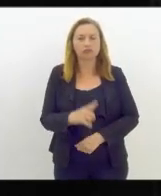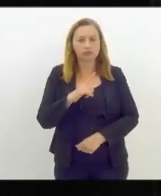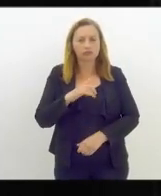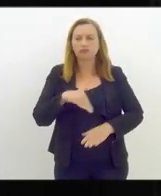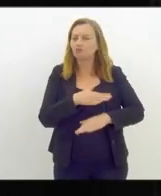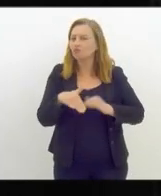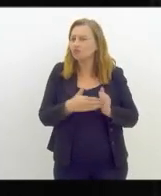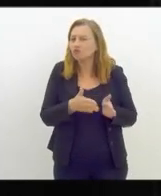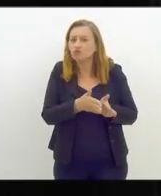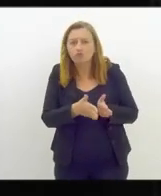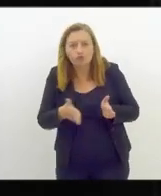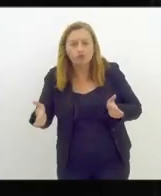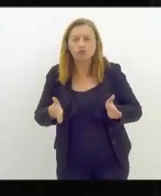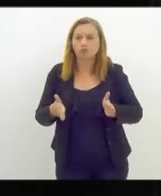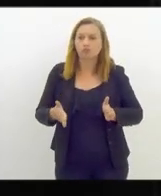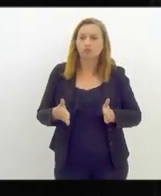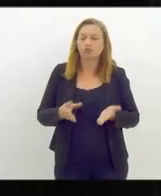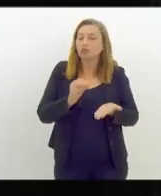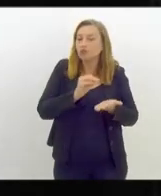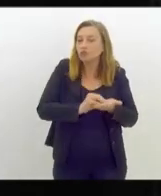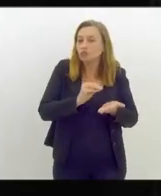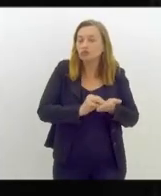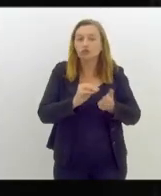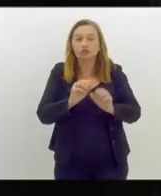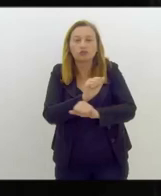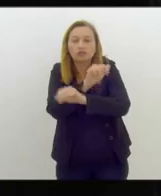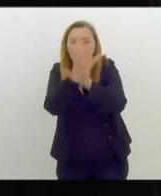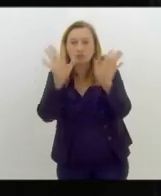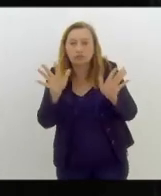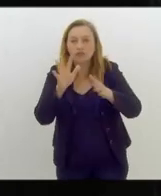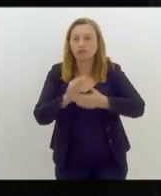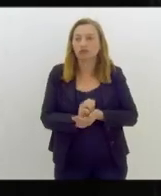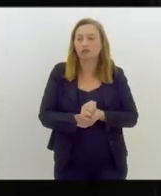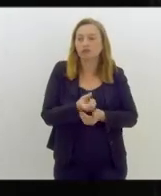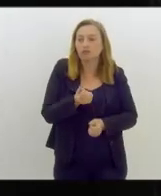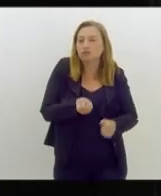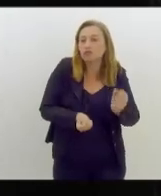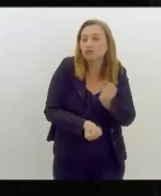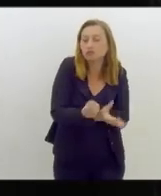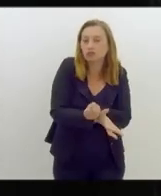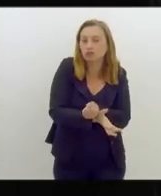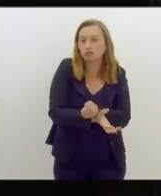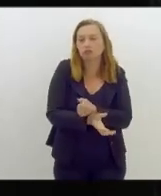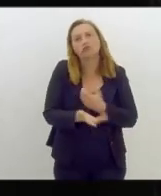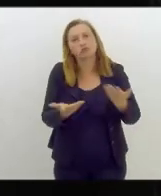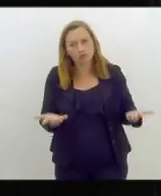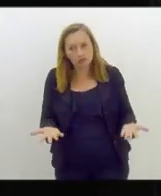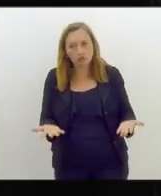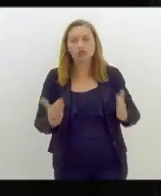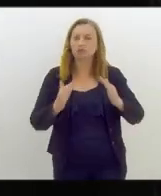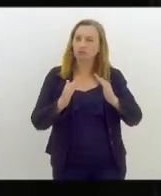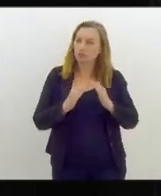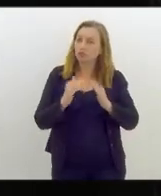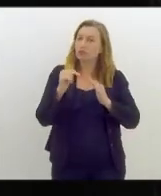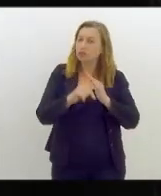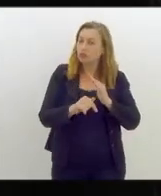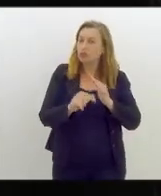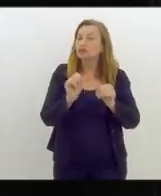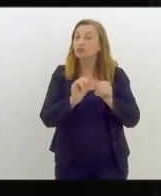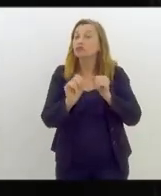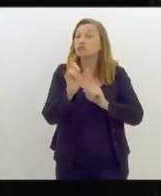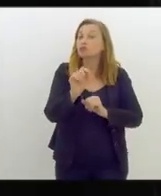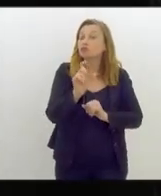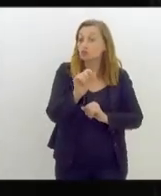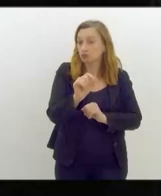um processo de falta de transparência, de corrupção, e que levou a essa casa a